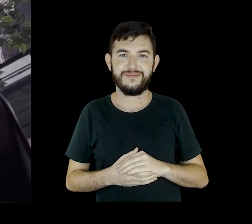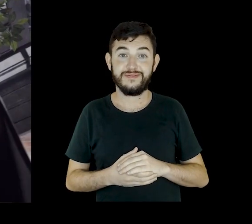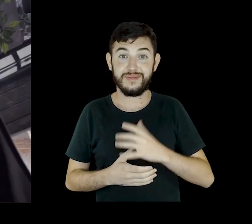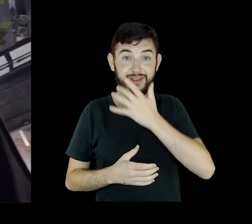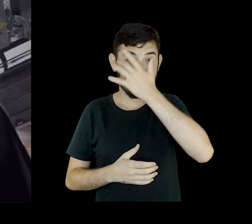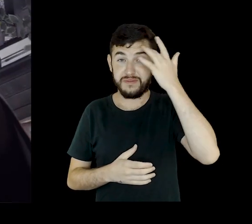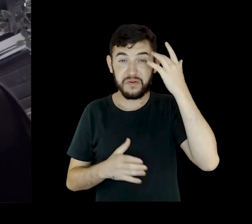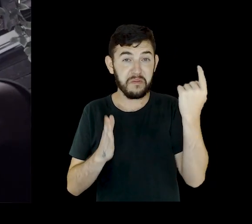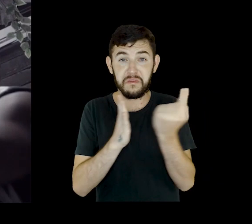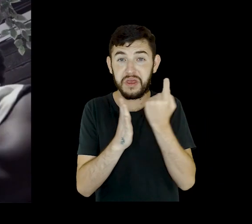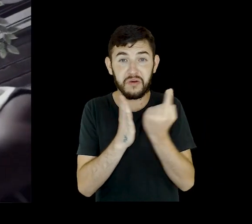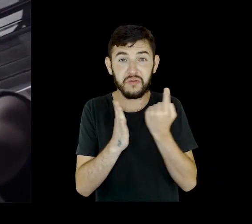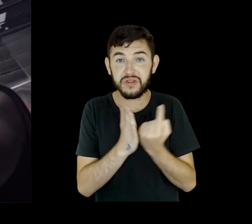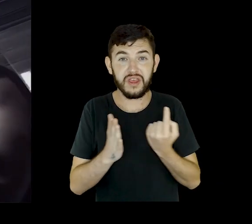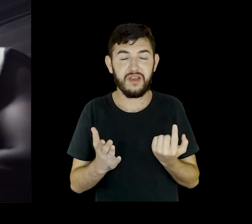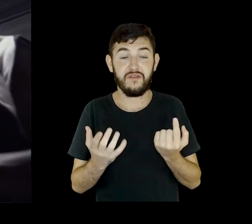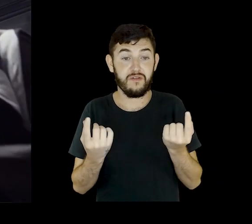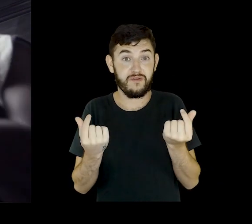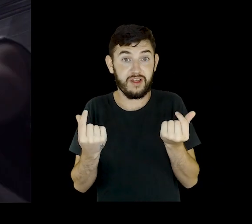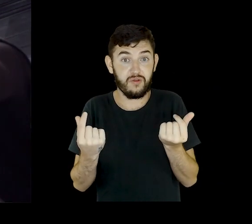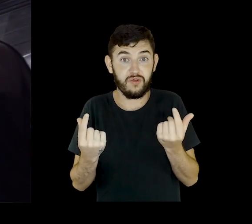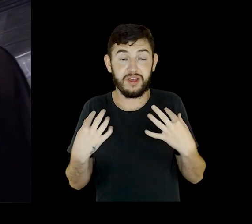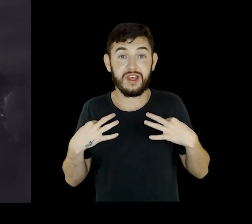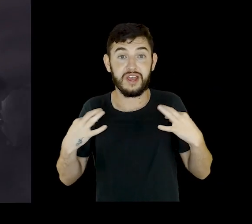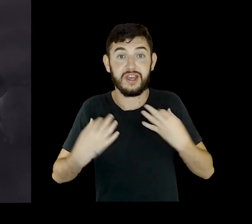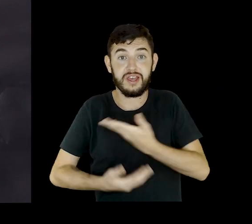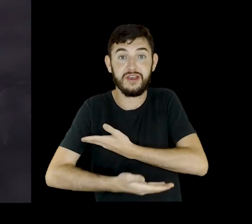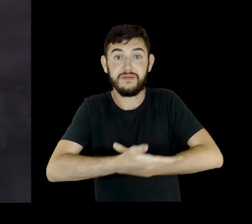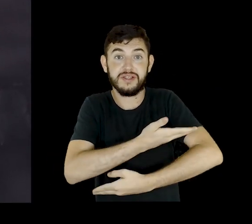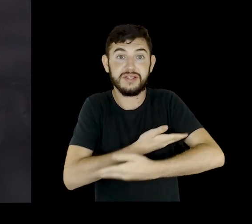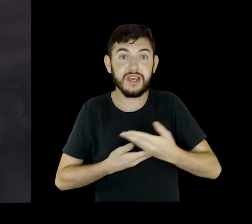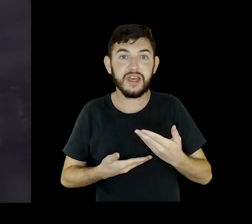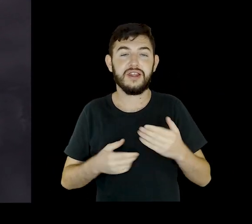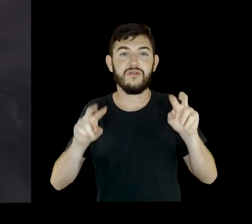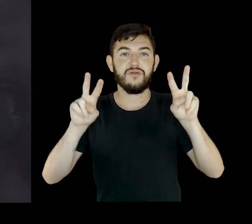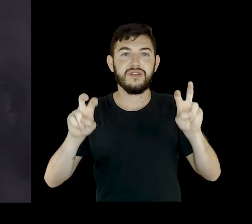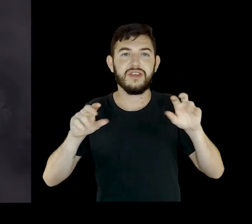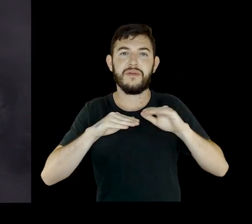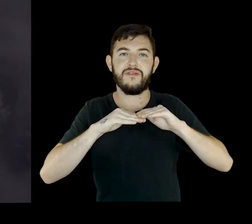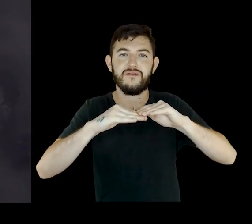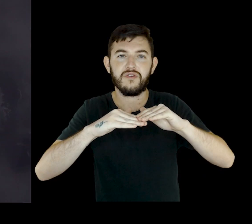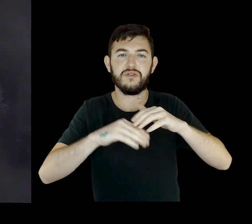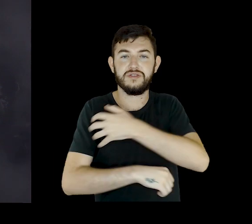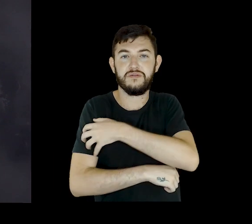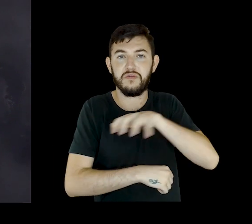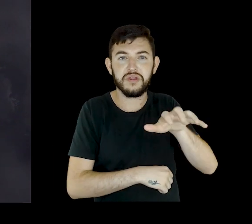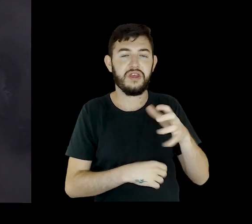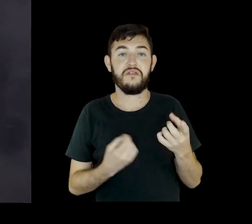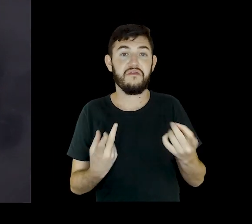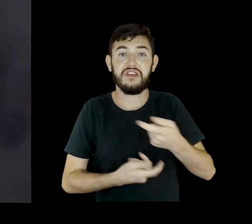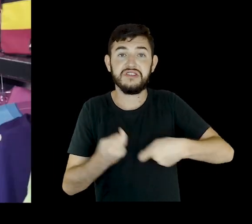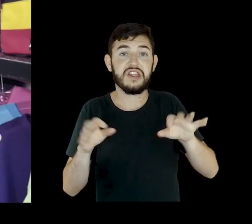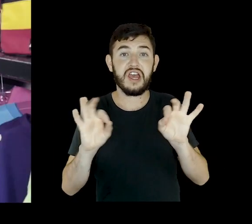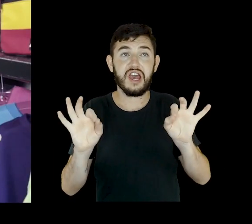Num certo ponto, as pessoas começaram a perguntar os valores das nossas camisetas, que era do Afronte Empodere, se eu falava, não estão à venda. Vamos vender então.